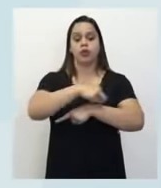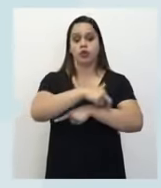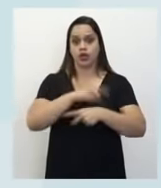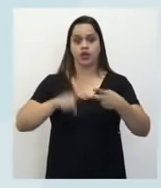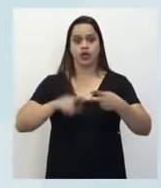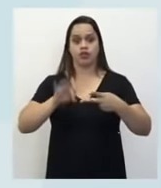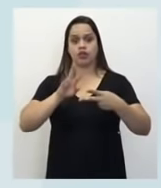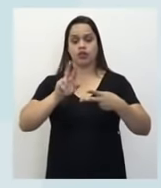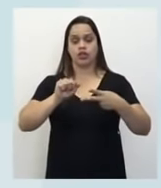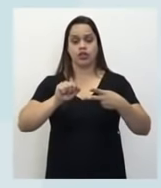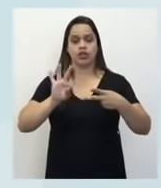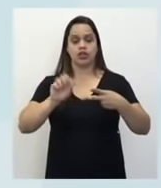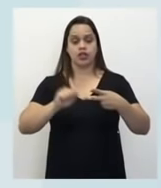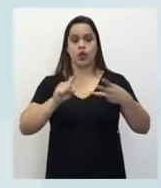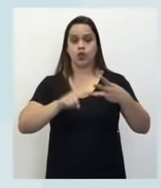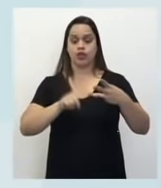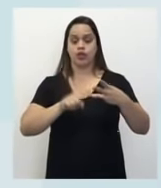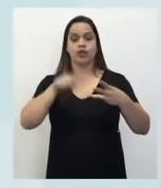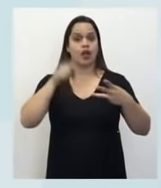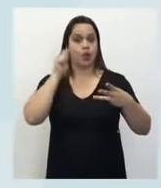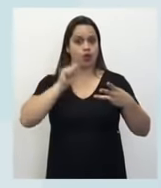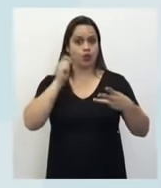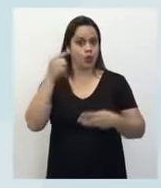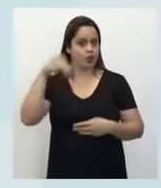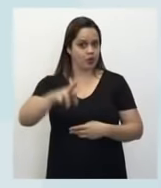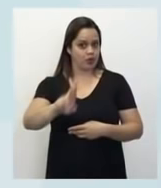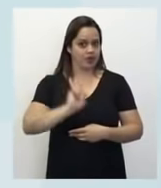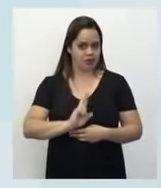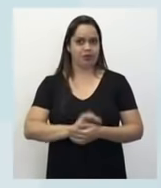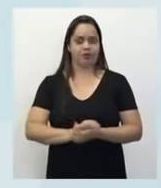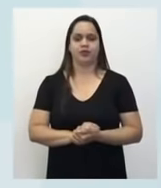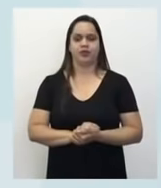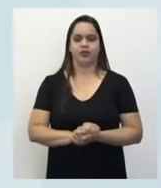o ator? 1 minuto, turma, para responder.